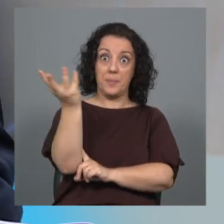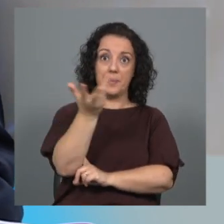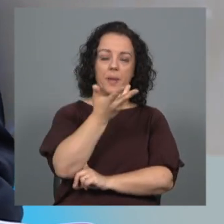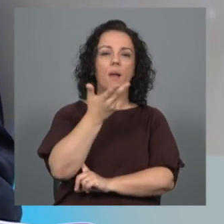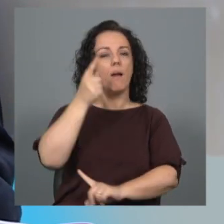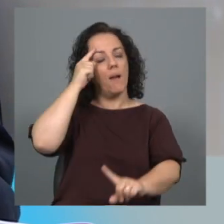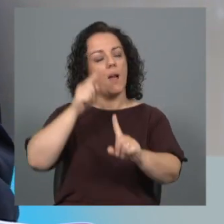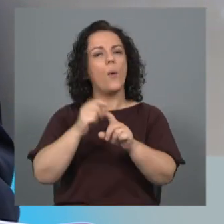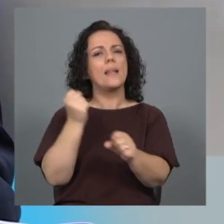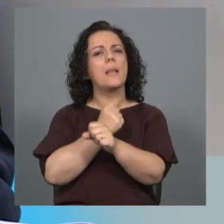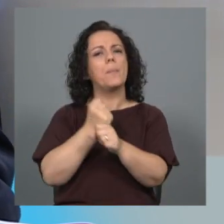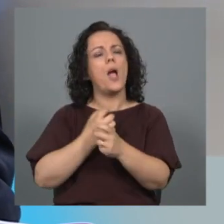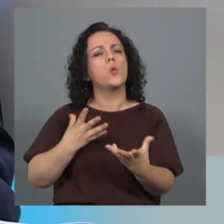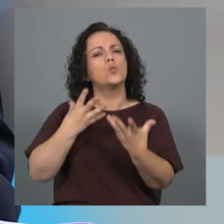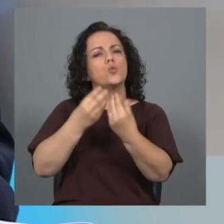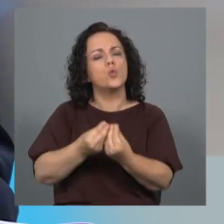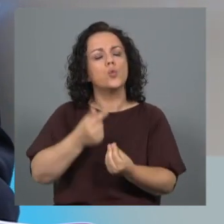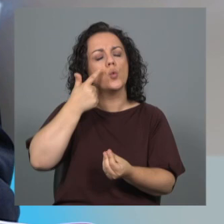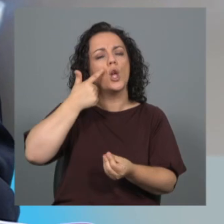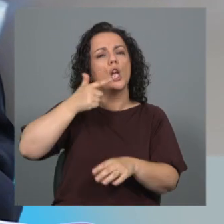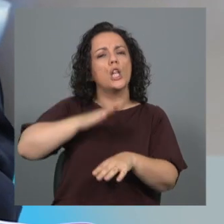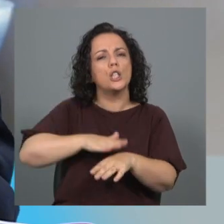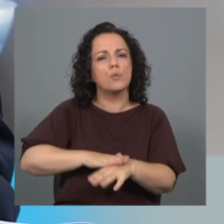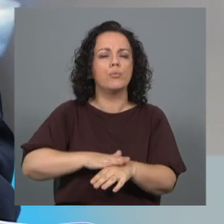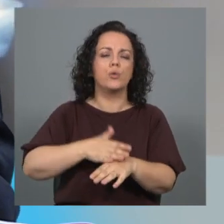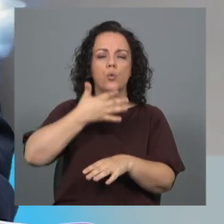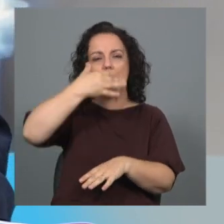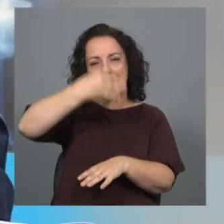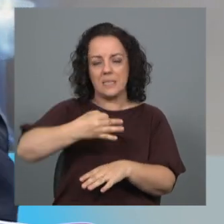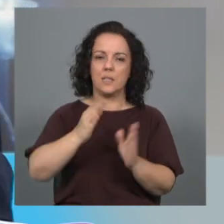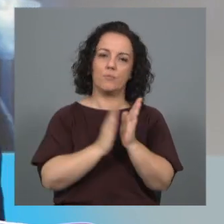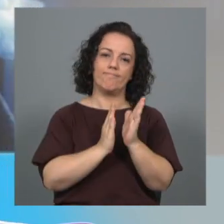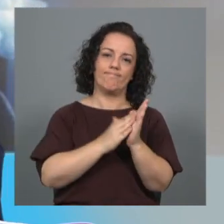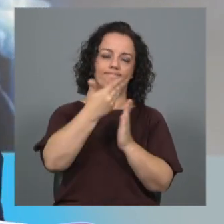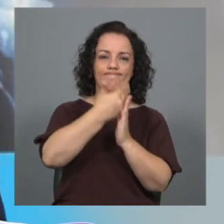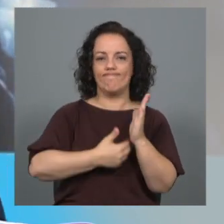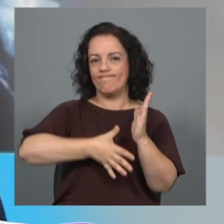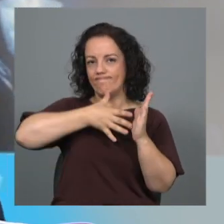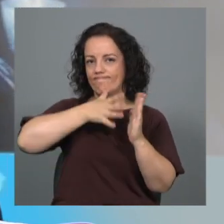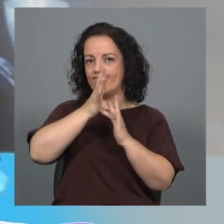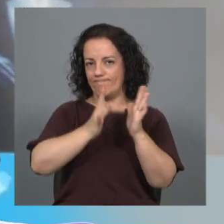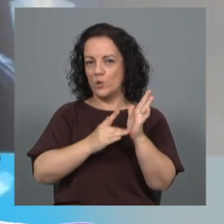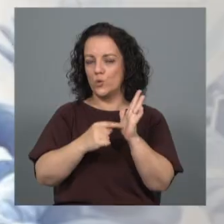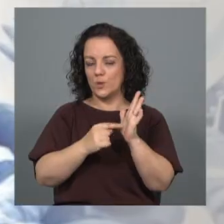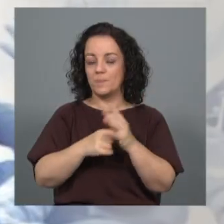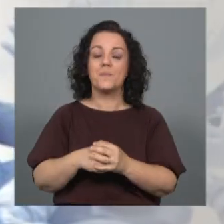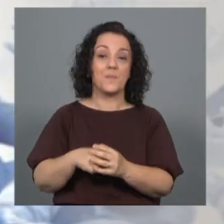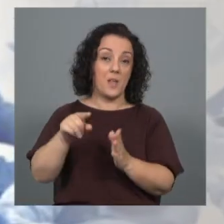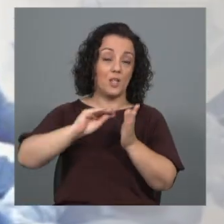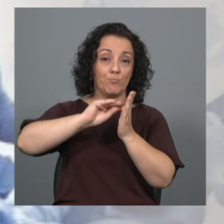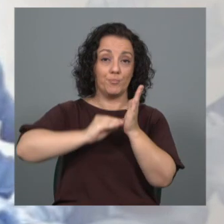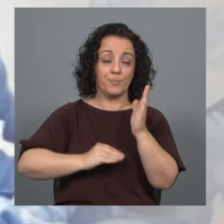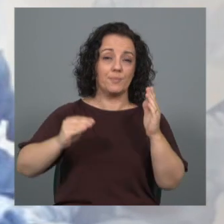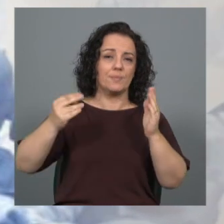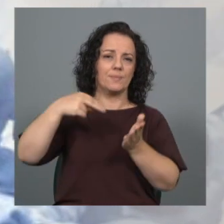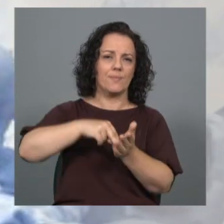trabalho em conjunto e para um testemunho conjunto e credível do Evangelho. Muito bem. Memorando no qual participará também na assinatura